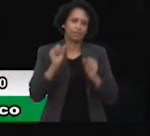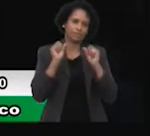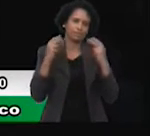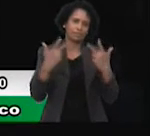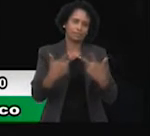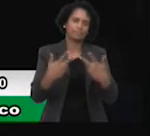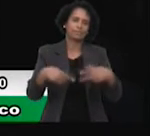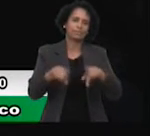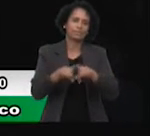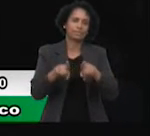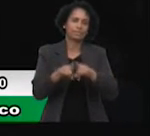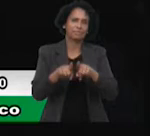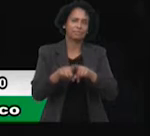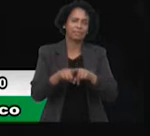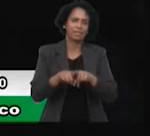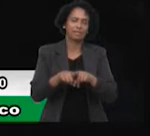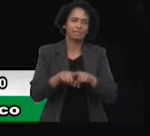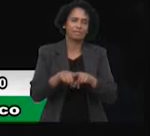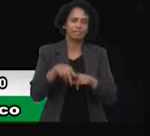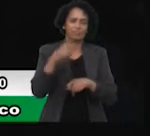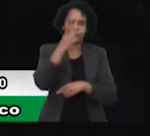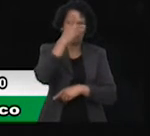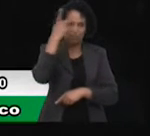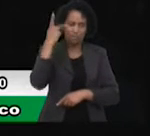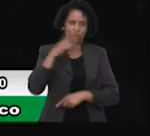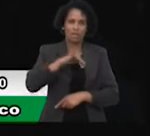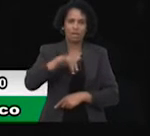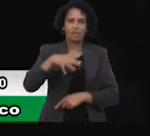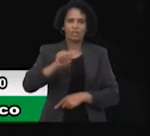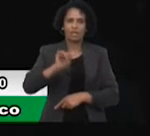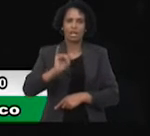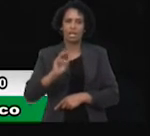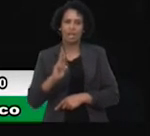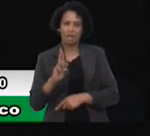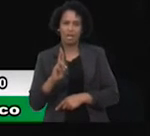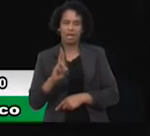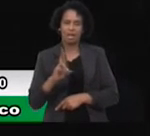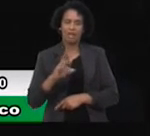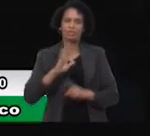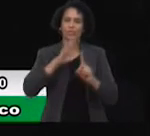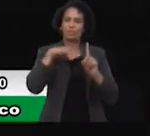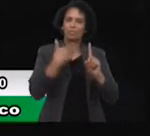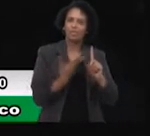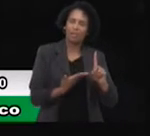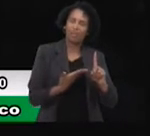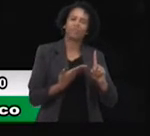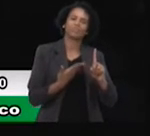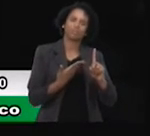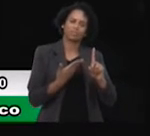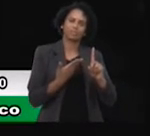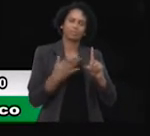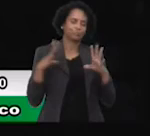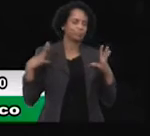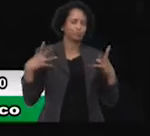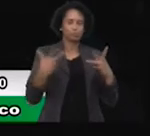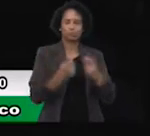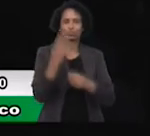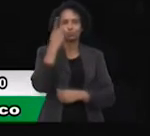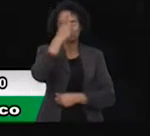aqui, na pessoa do seu Jair Assaf, prestar uma homenagem a todos que estão deixando o Legislativo esse